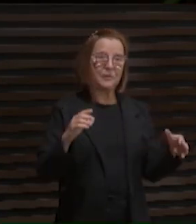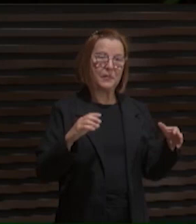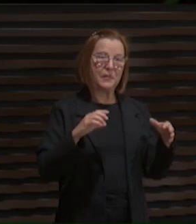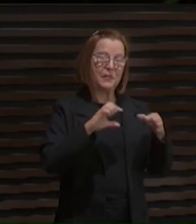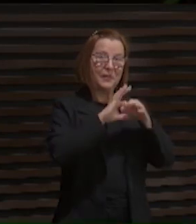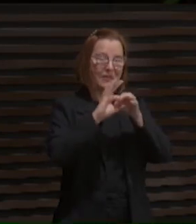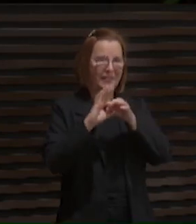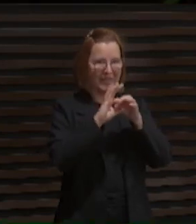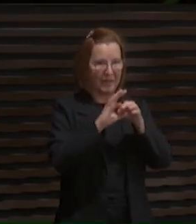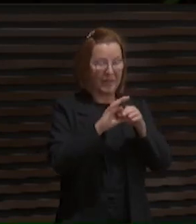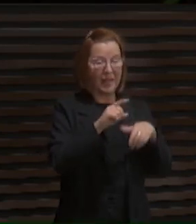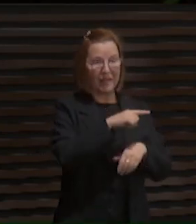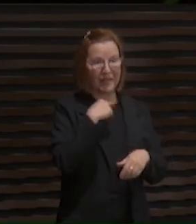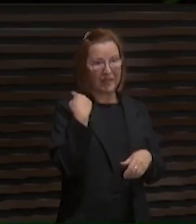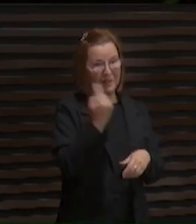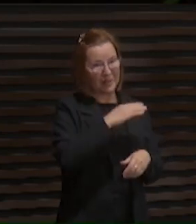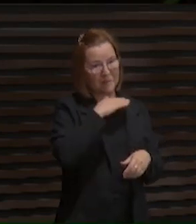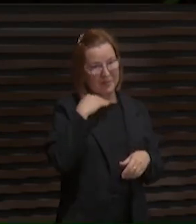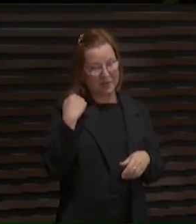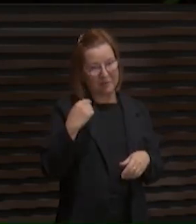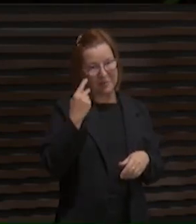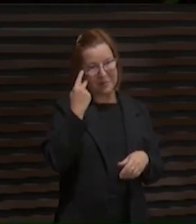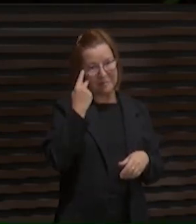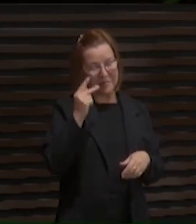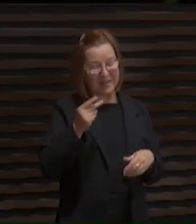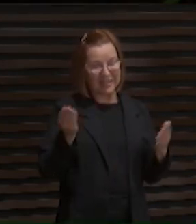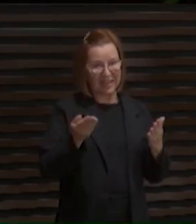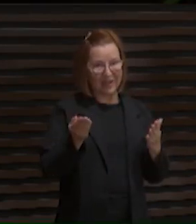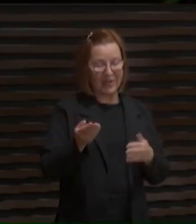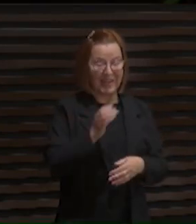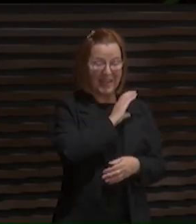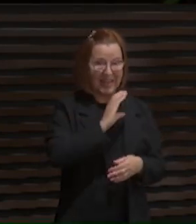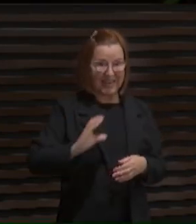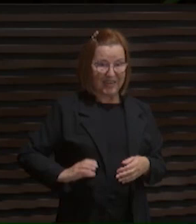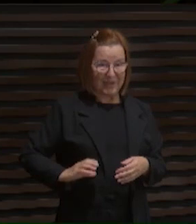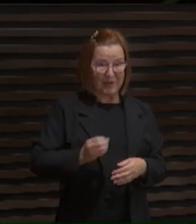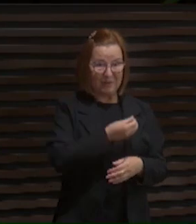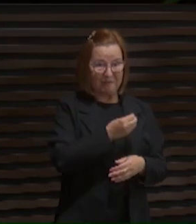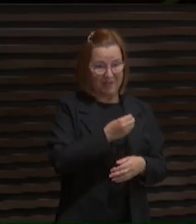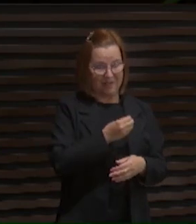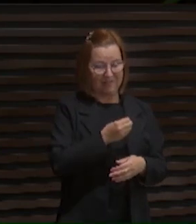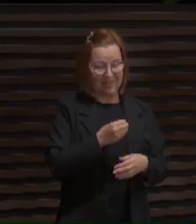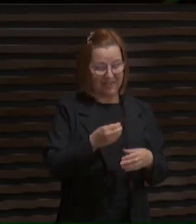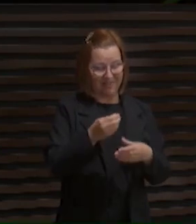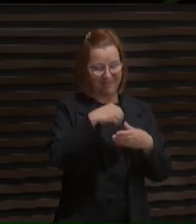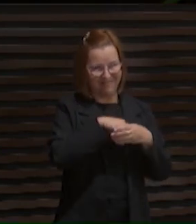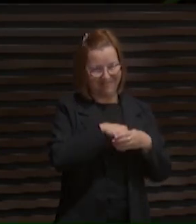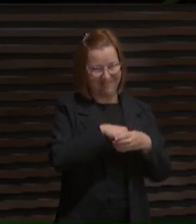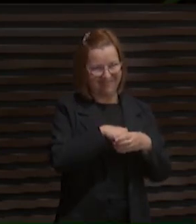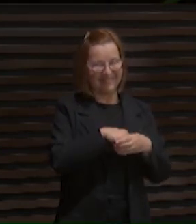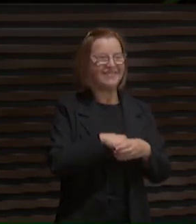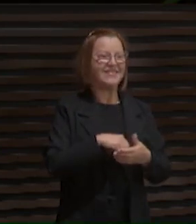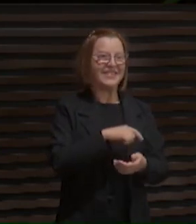viva em nós. Eu estou batendo bastante nesse assunto antes de entrar no tema, mas é importante que isso fique claro. Quer